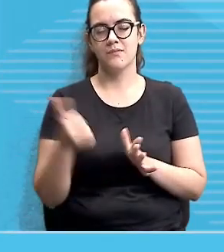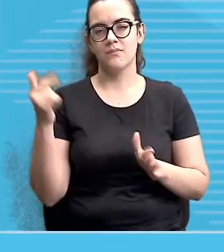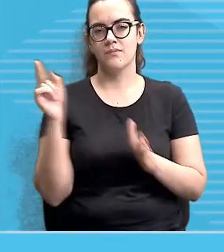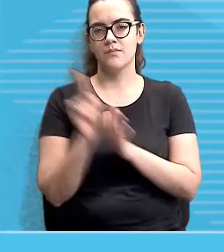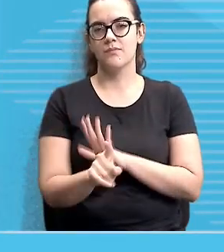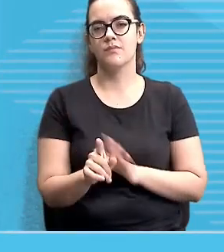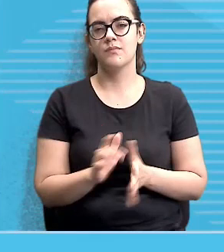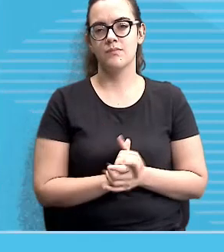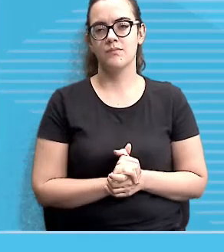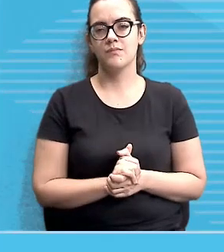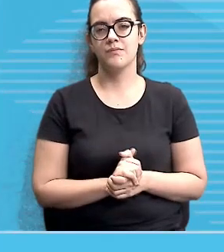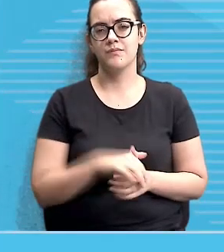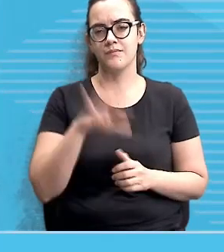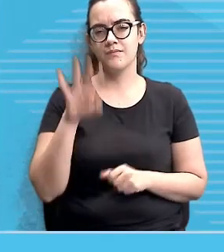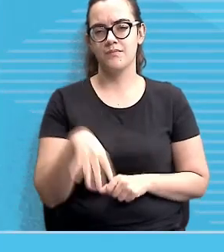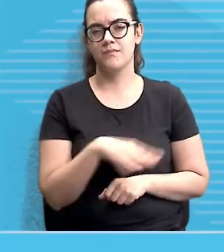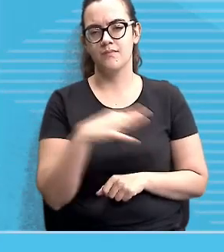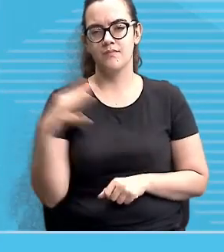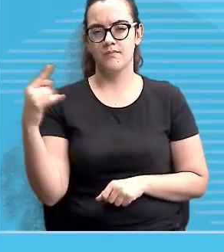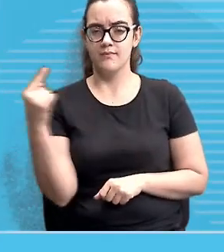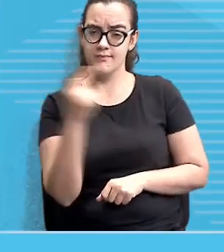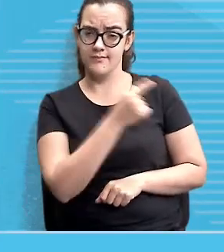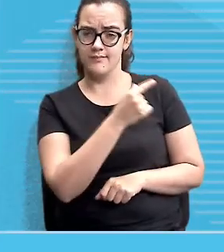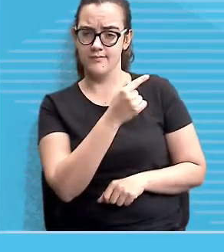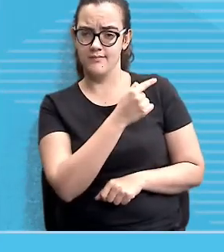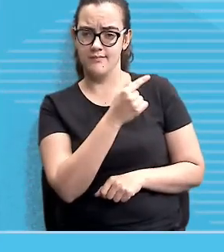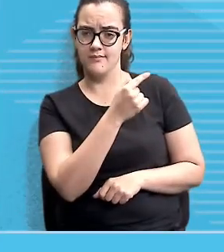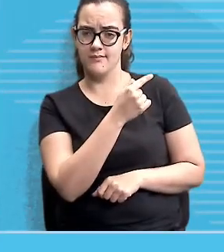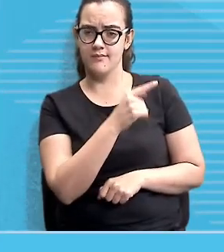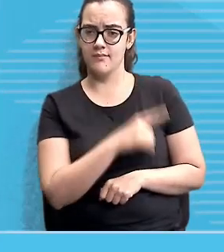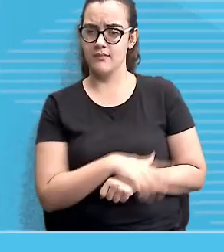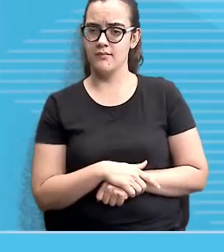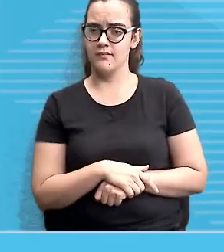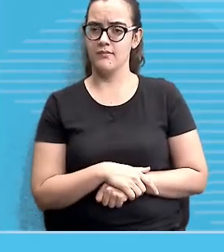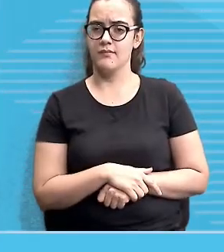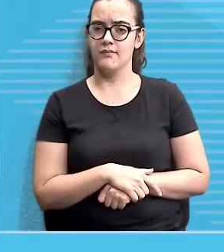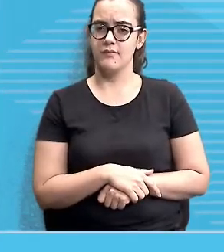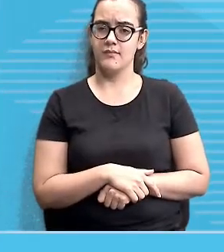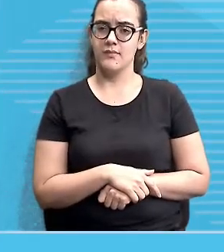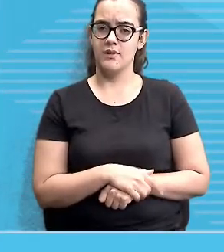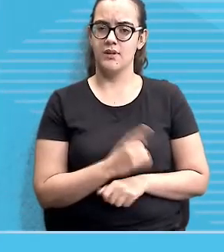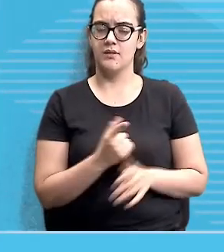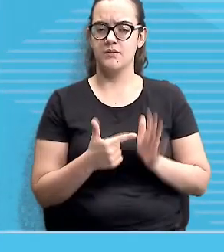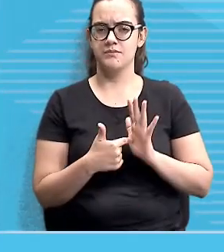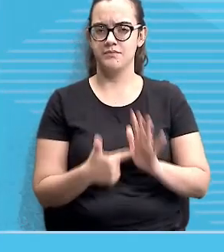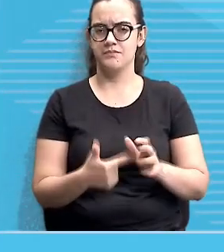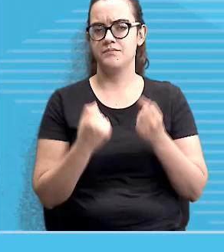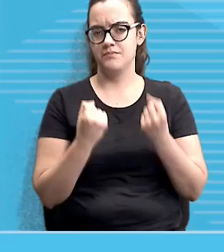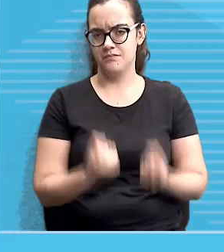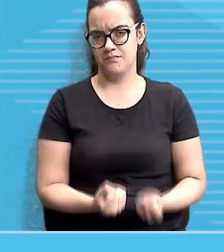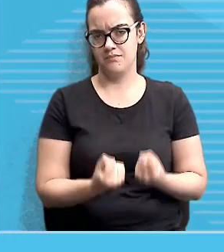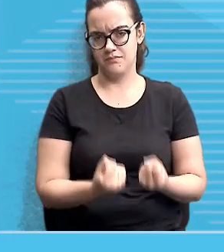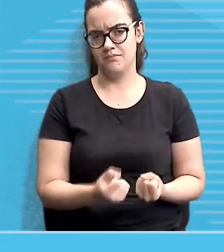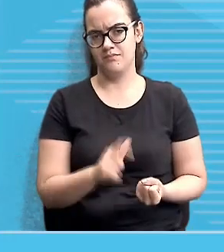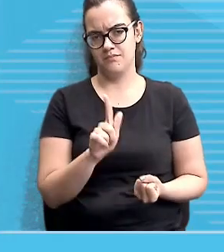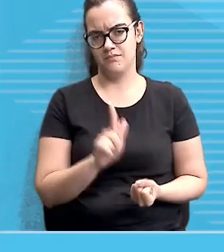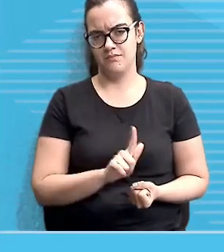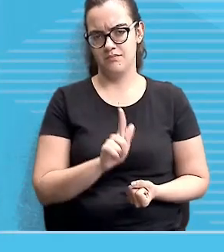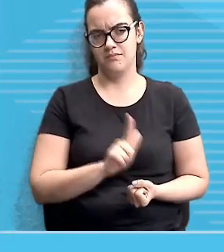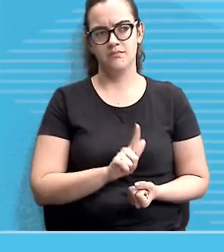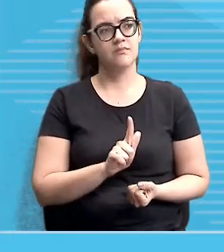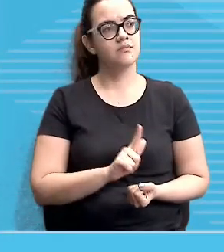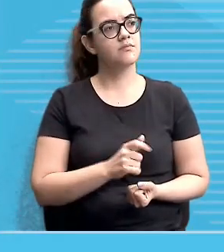diz assim e A tabela abaixo representa a massa M de cinco